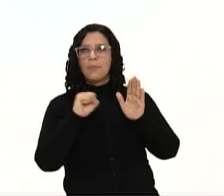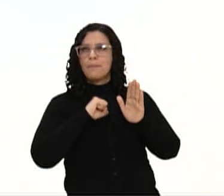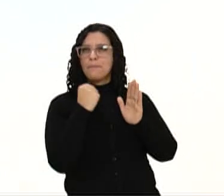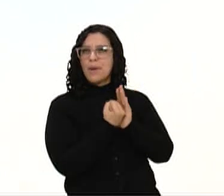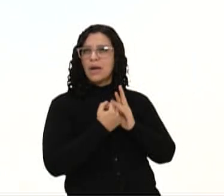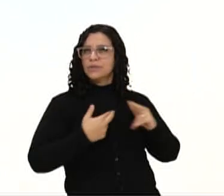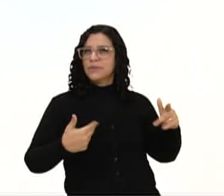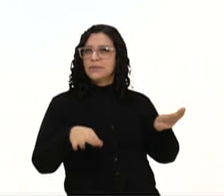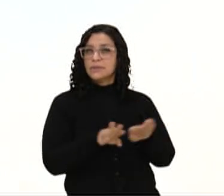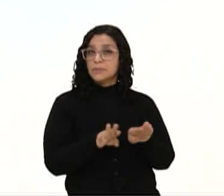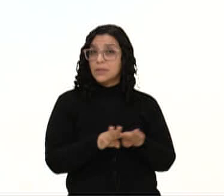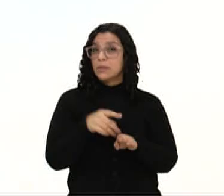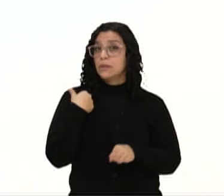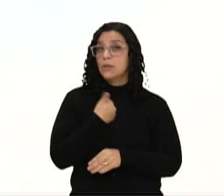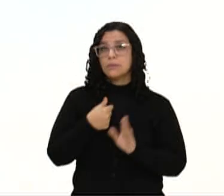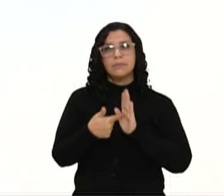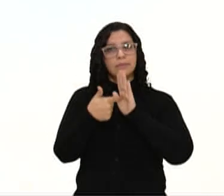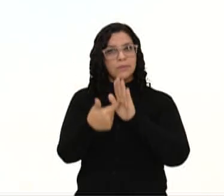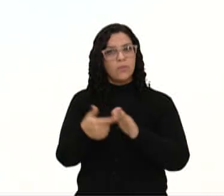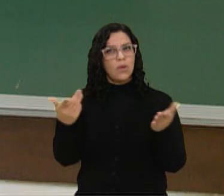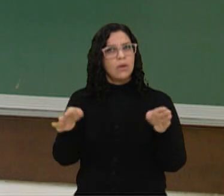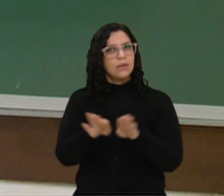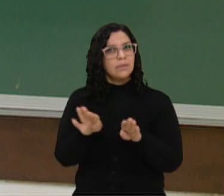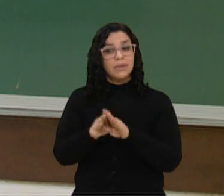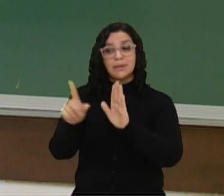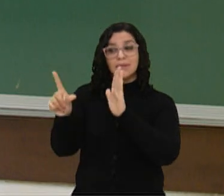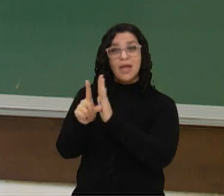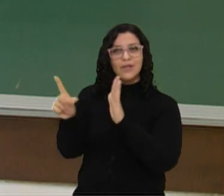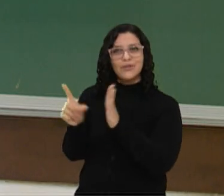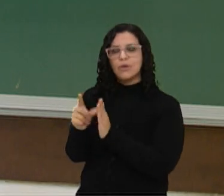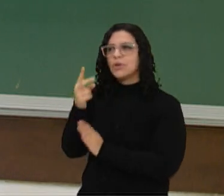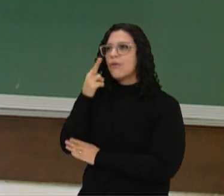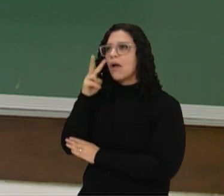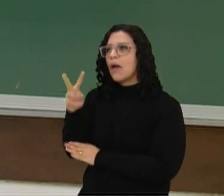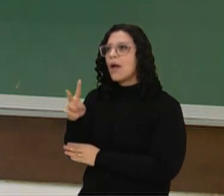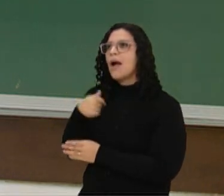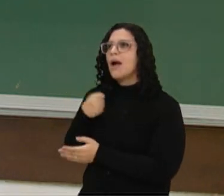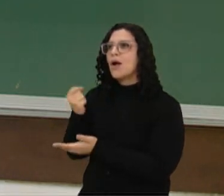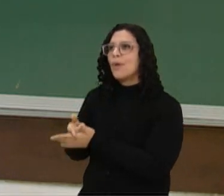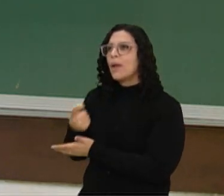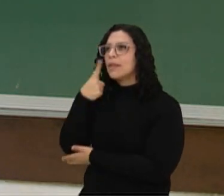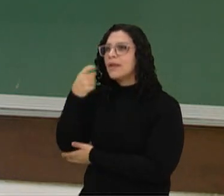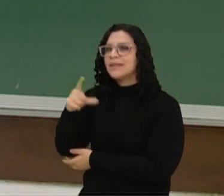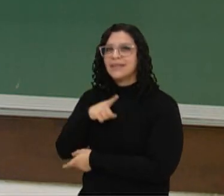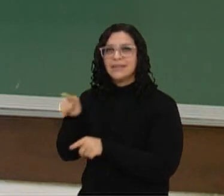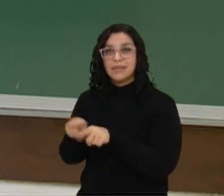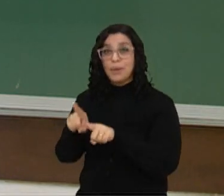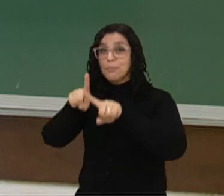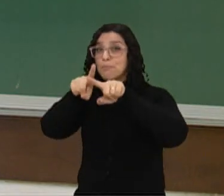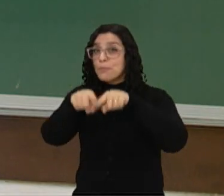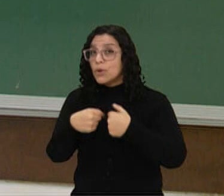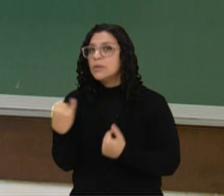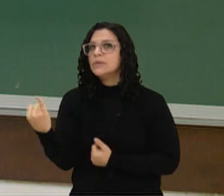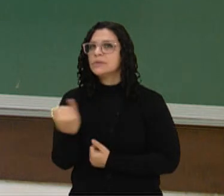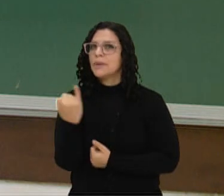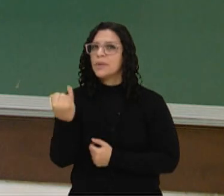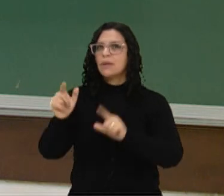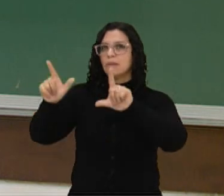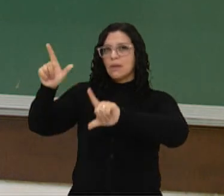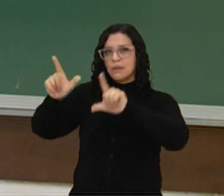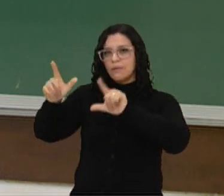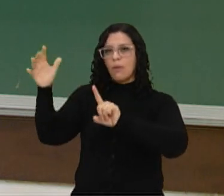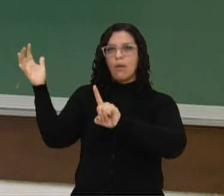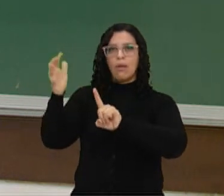e tudo mais, que aparecem daí lá nas lojas depois para a gente consumir. Então, daí a importância ali da